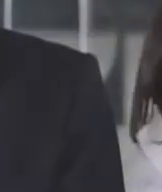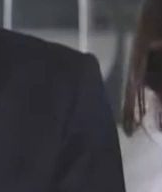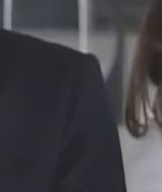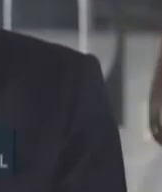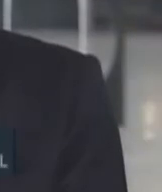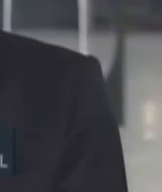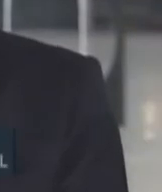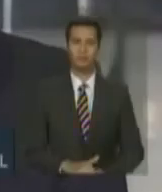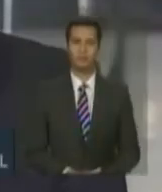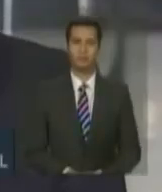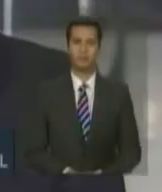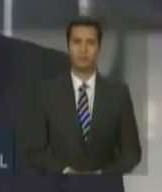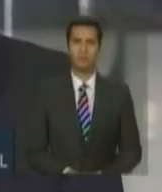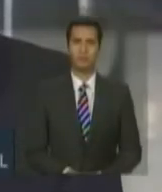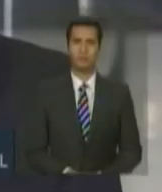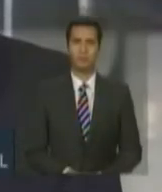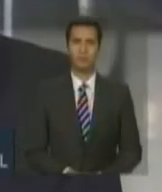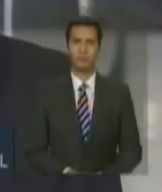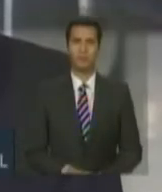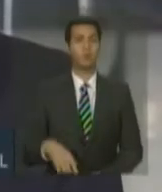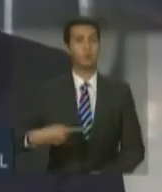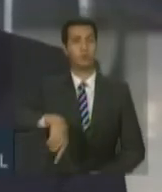Visitamos a China em 12 de abril